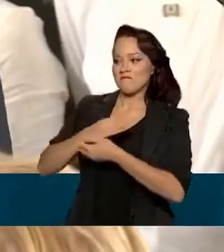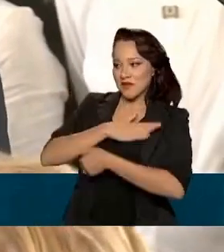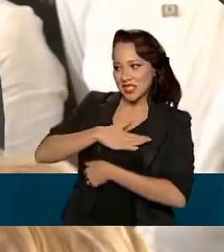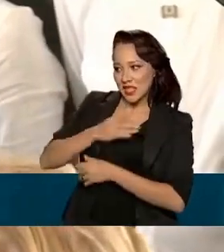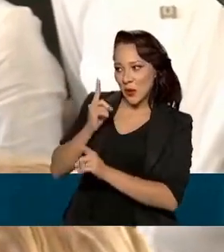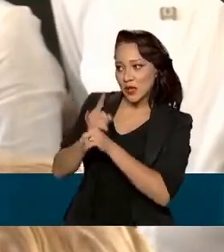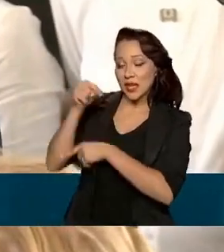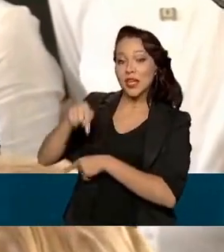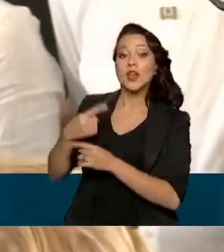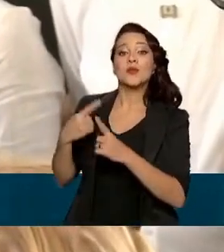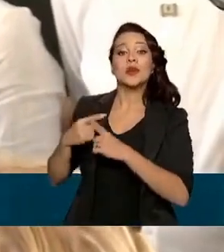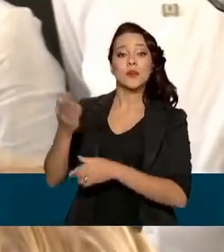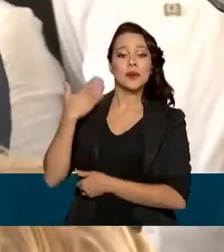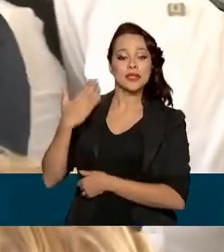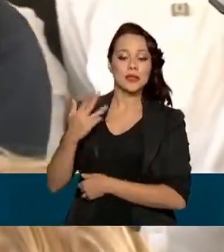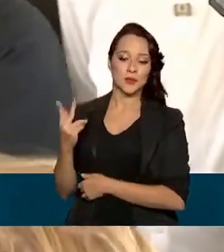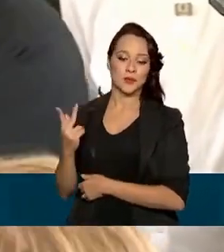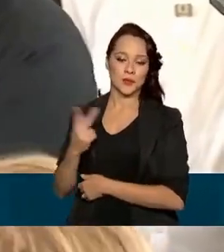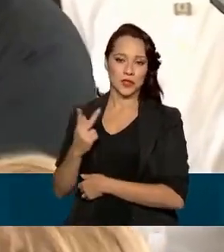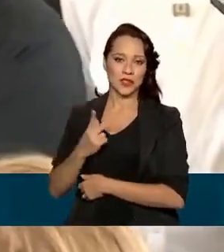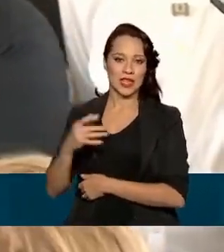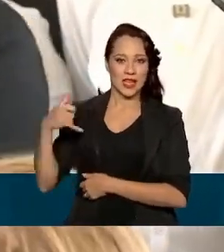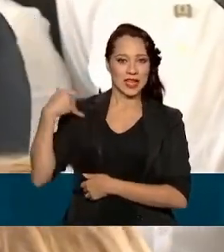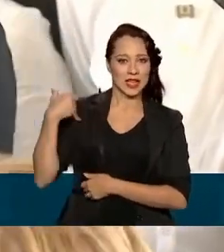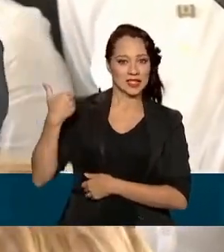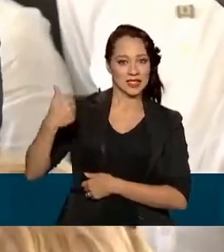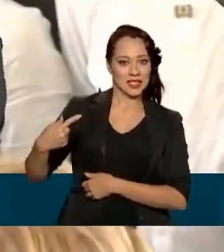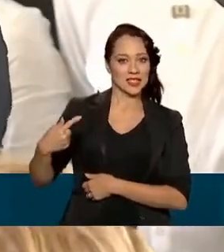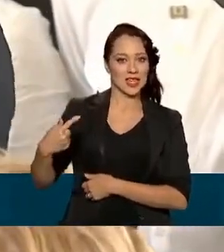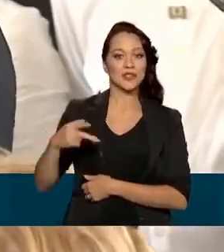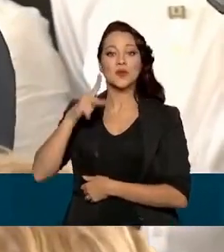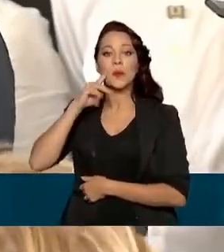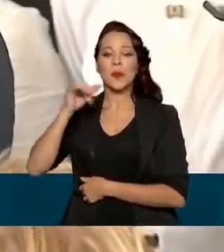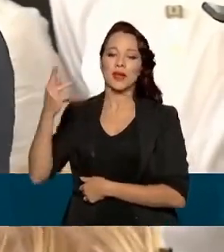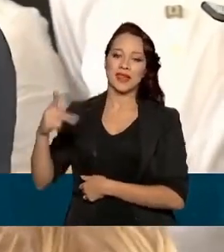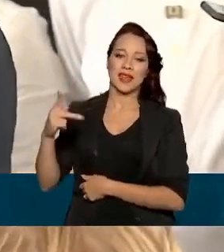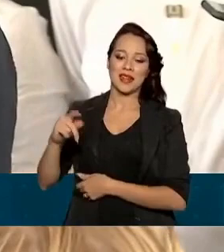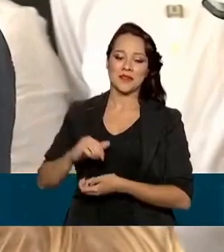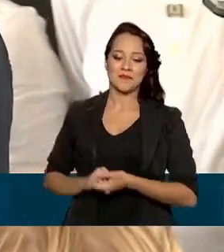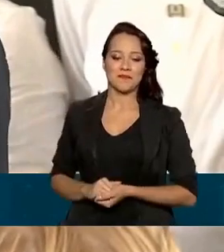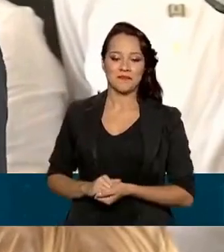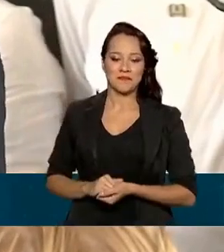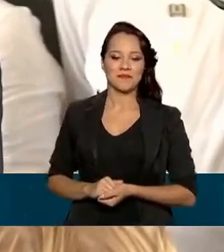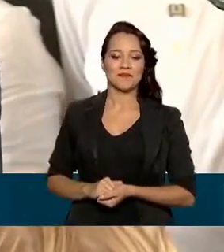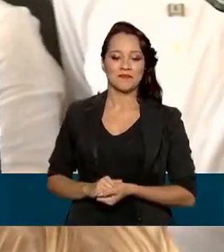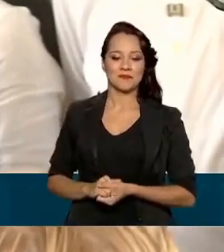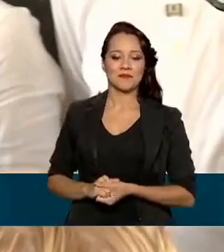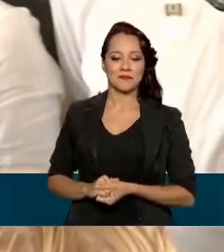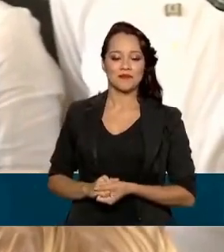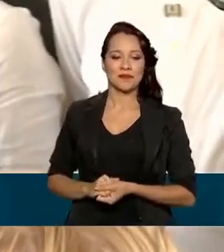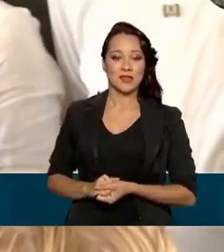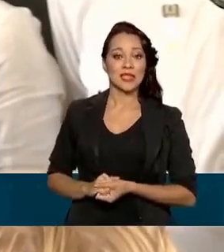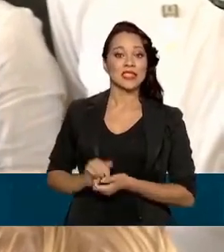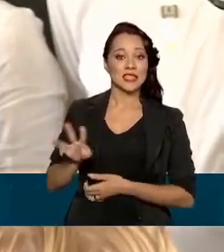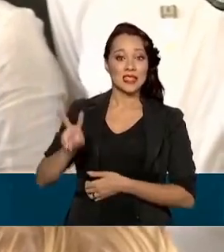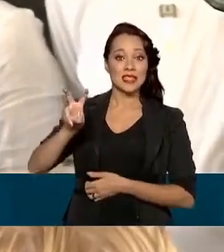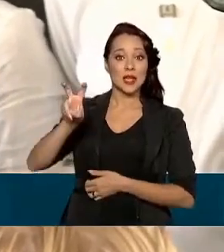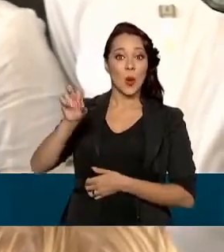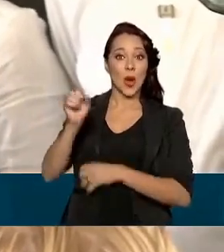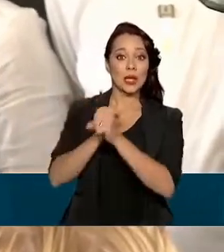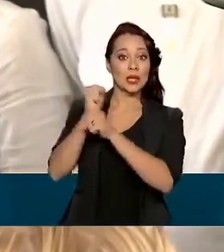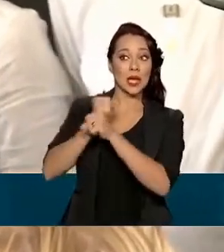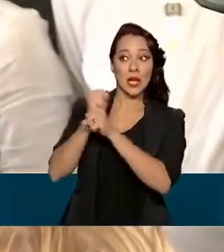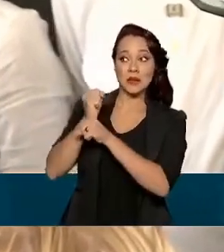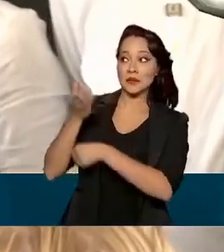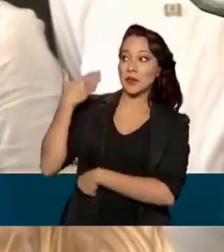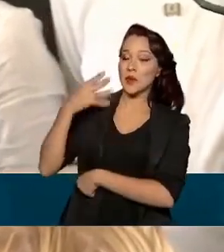encontrá-la aqui, porque eu fui colega, né, com 17 anos de idade, do pai dela. De 50 anos atrás eu